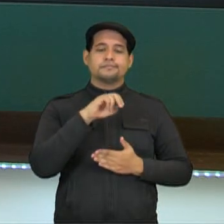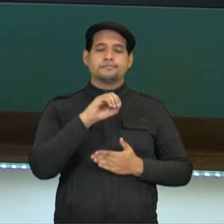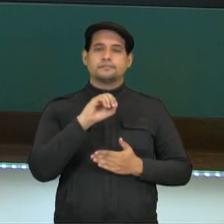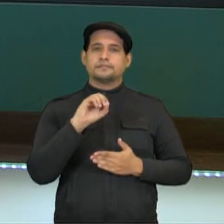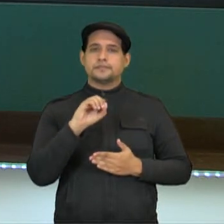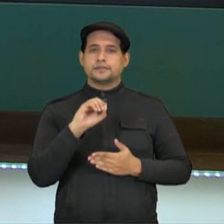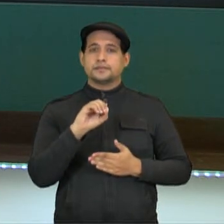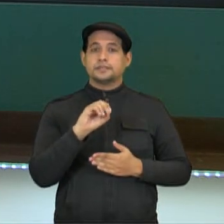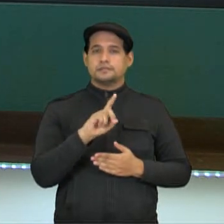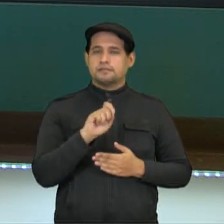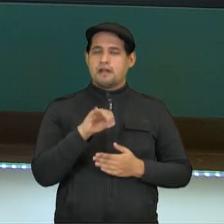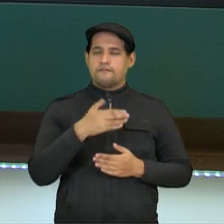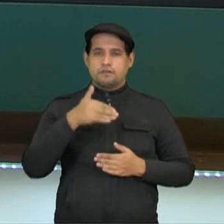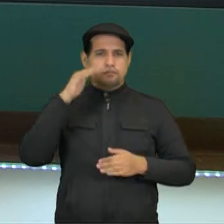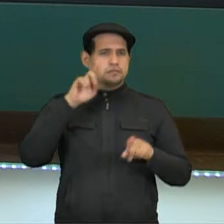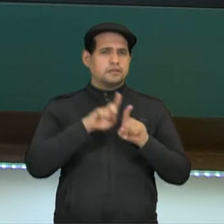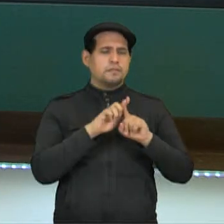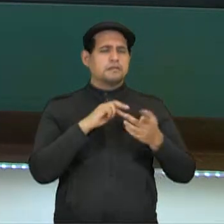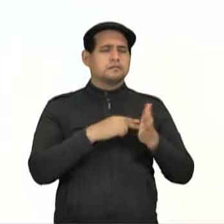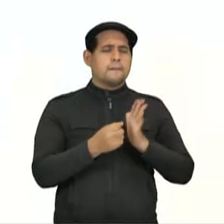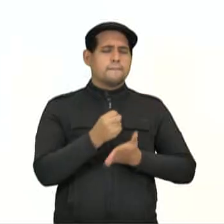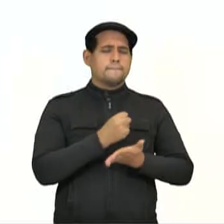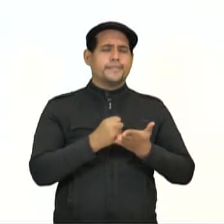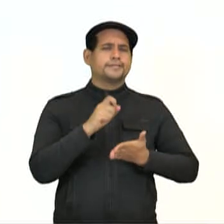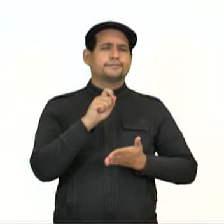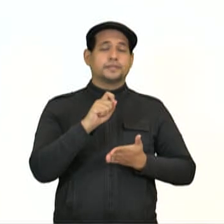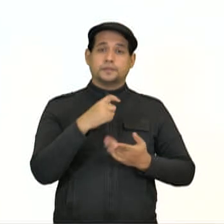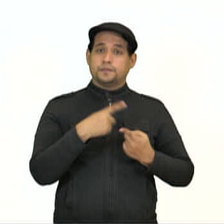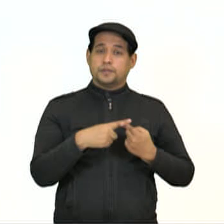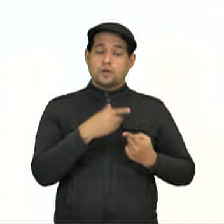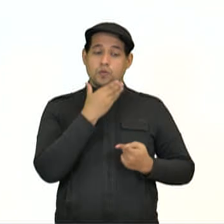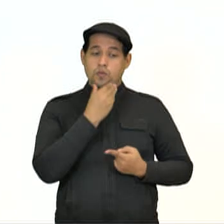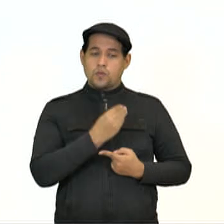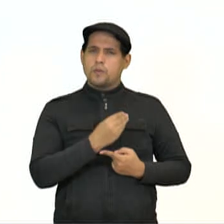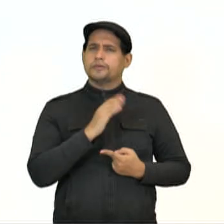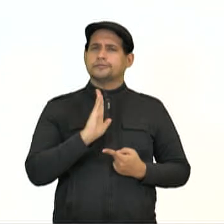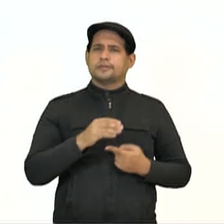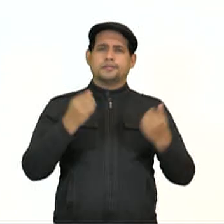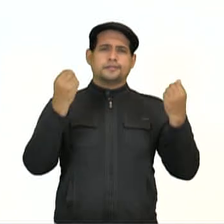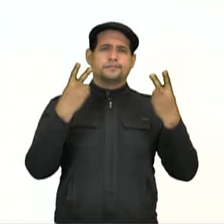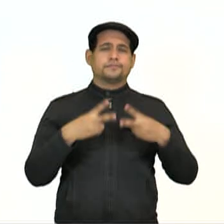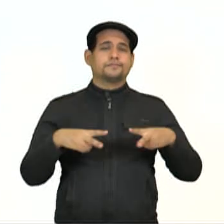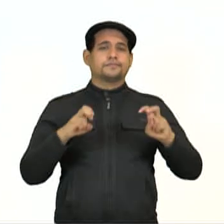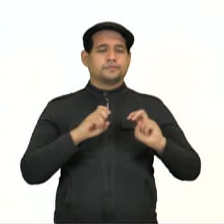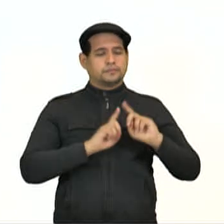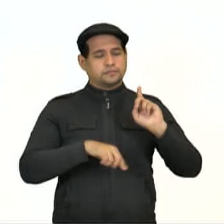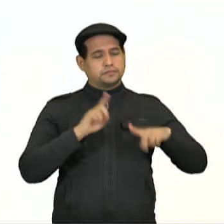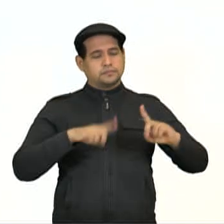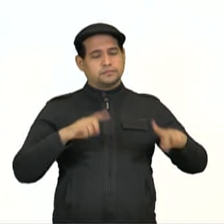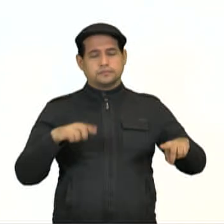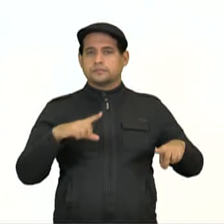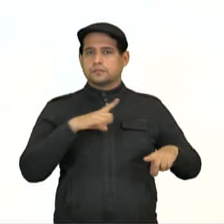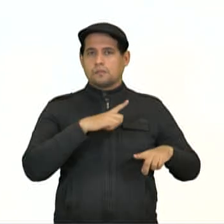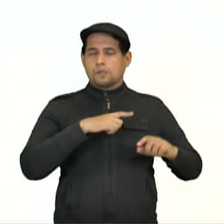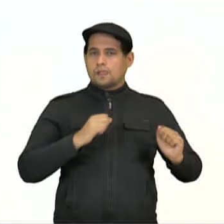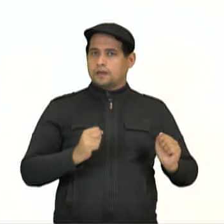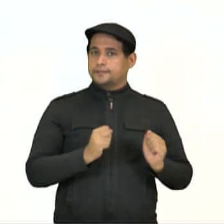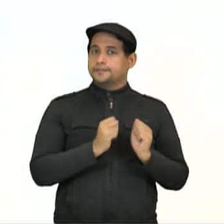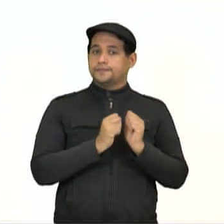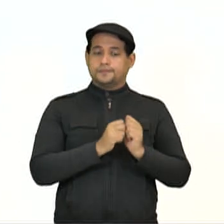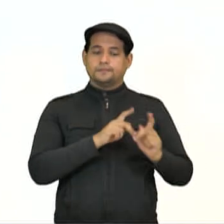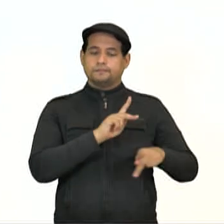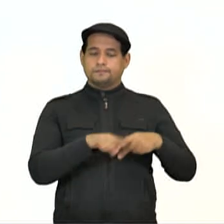neodarwinismo. Isso baseia-se porque Darwin já falava sobre a variabilidade que existia dentro